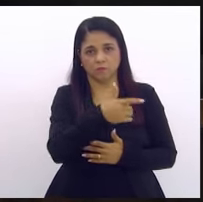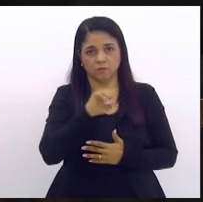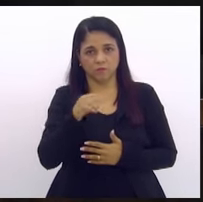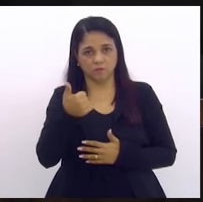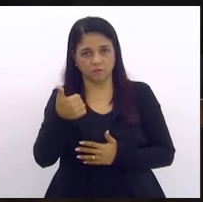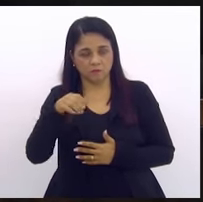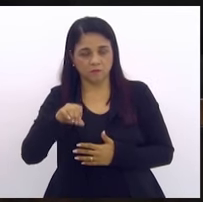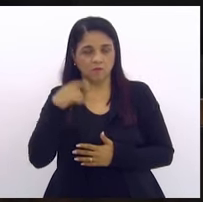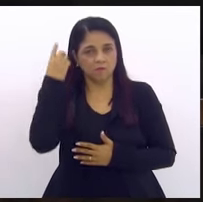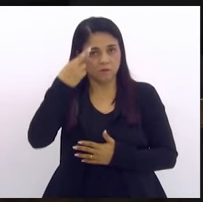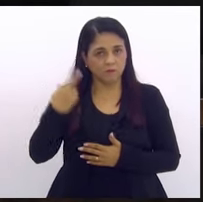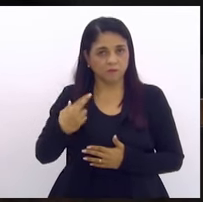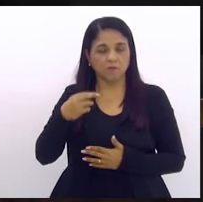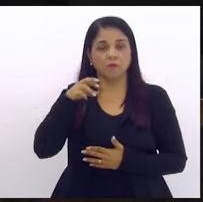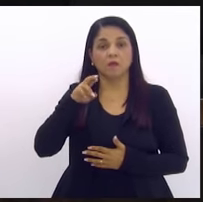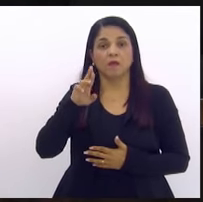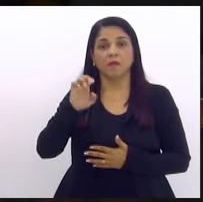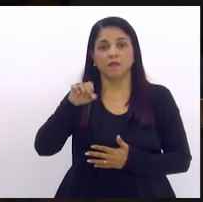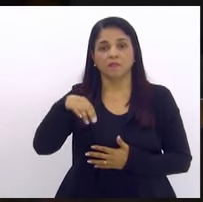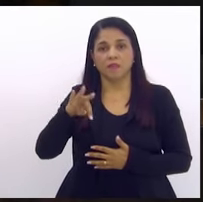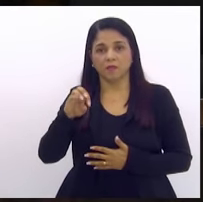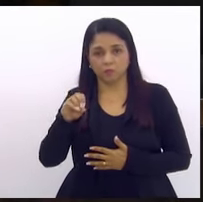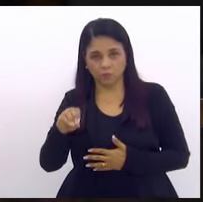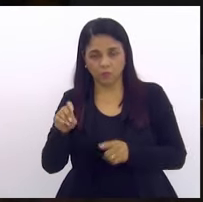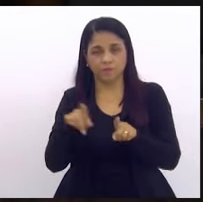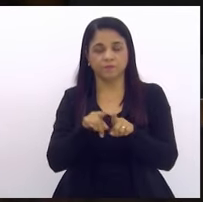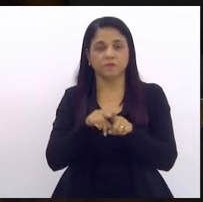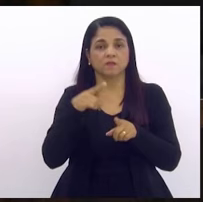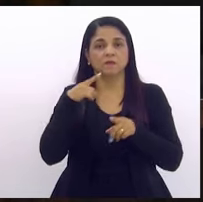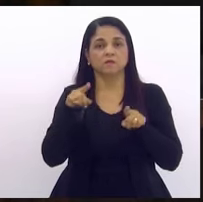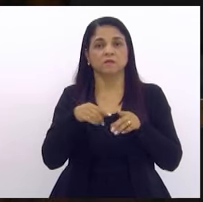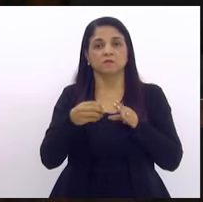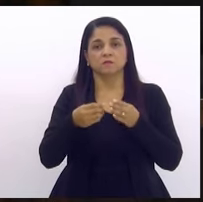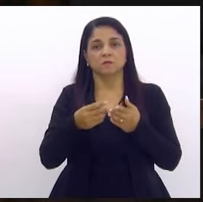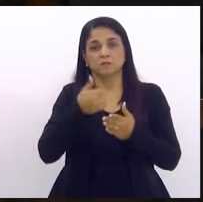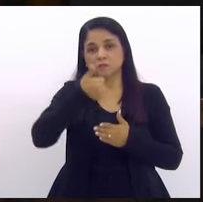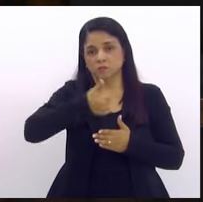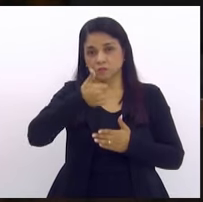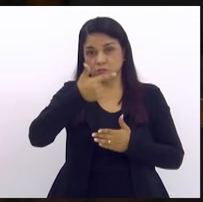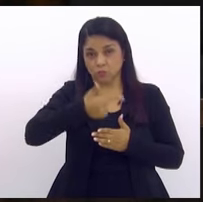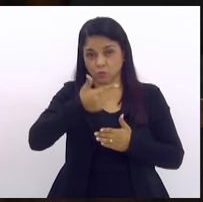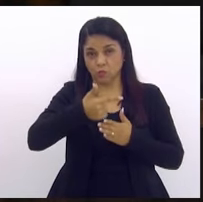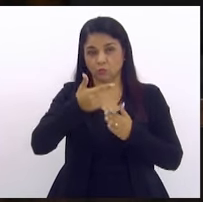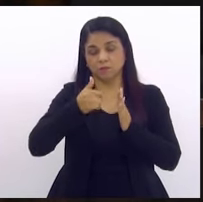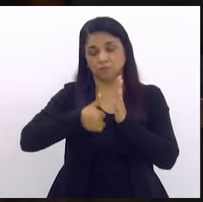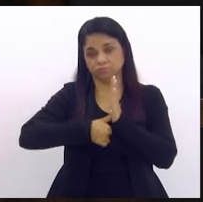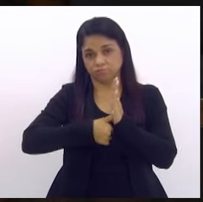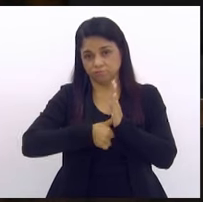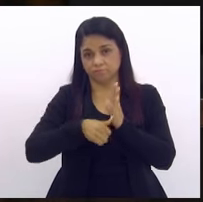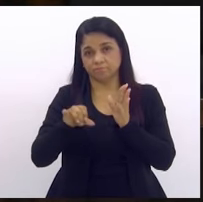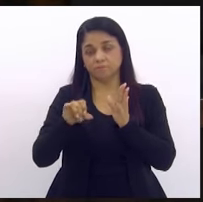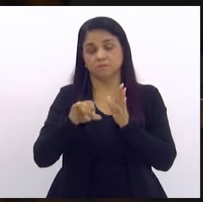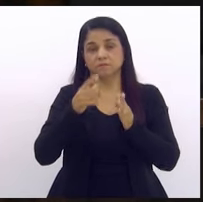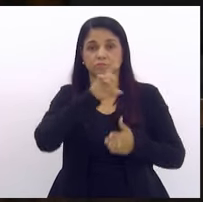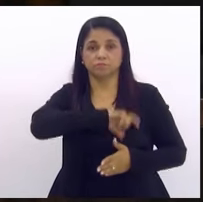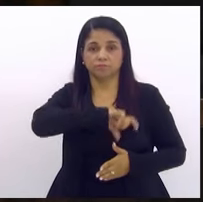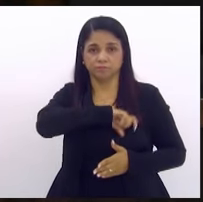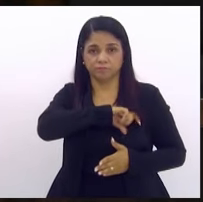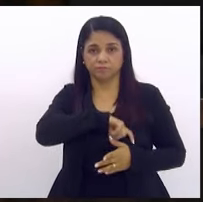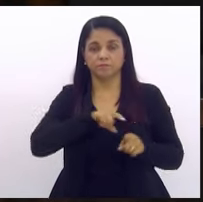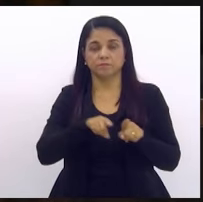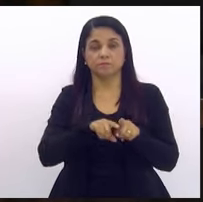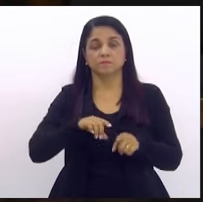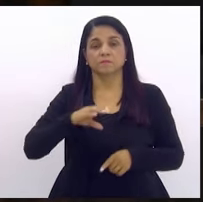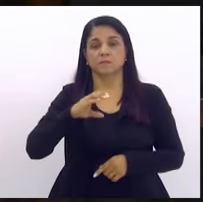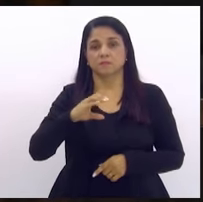autoria do deputado Renato Cozzolino, que determina que o processo de emissão de segunda via de identificação civil de Carteira Nacional de Habilitação,